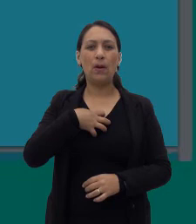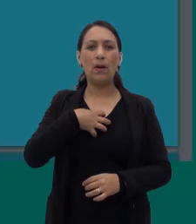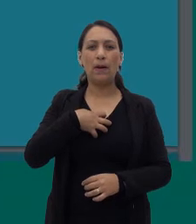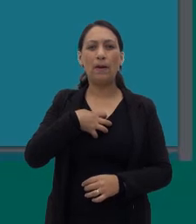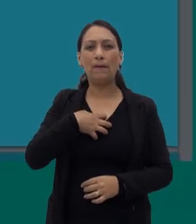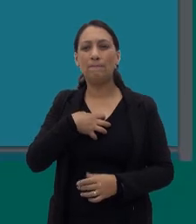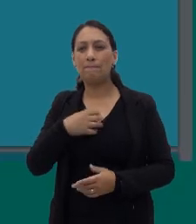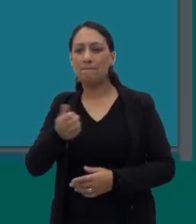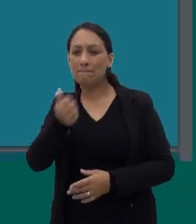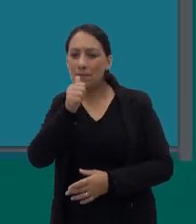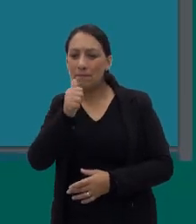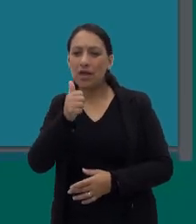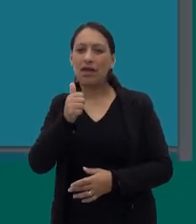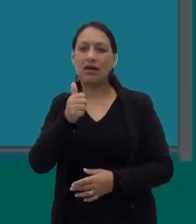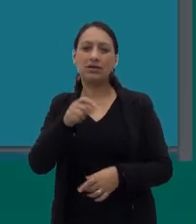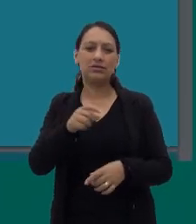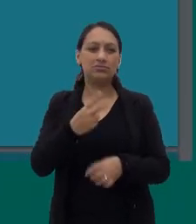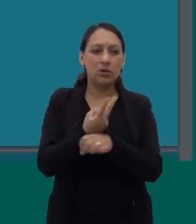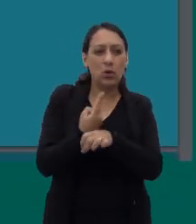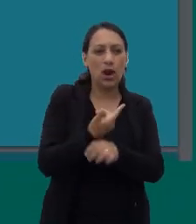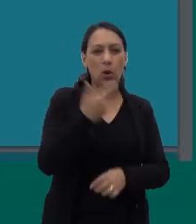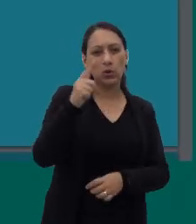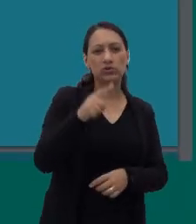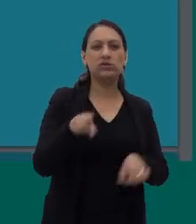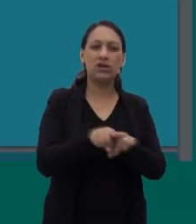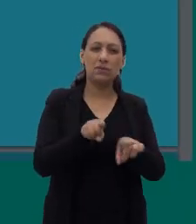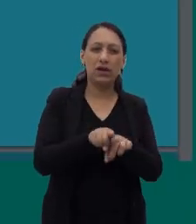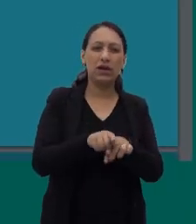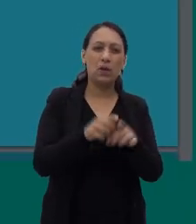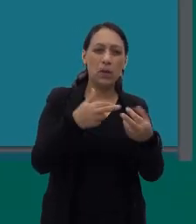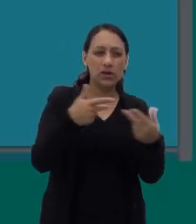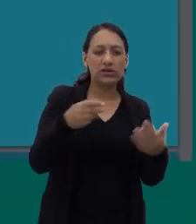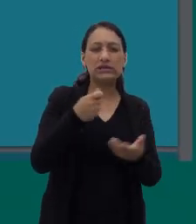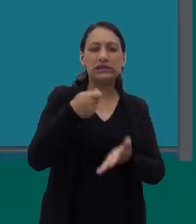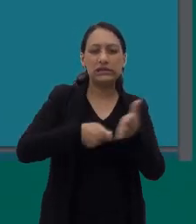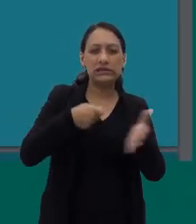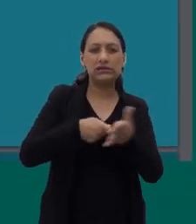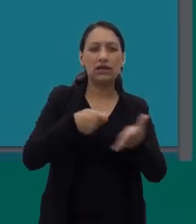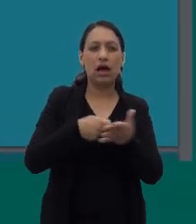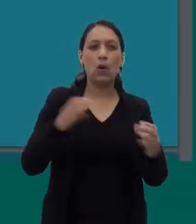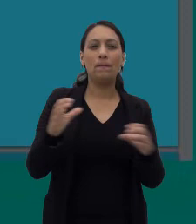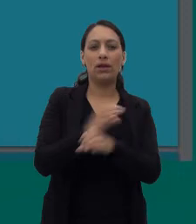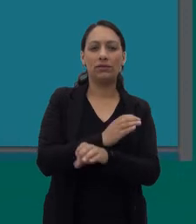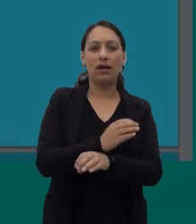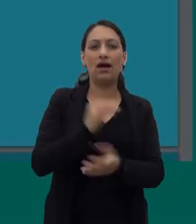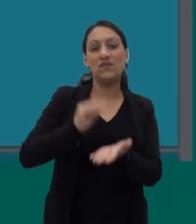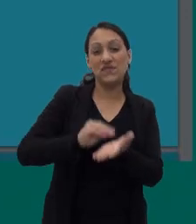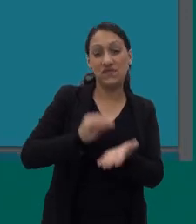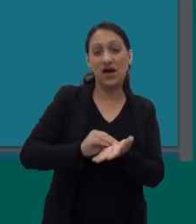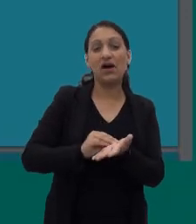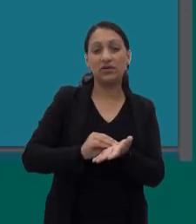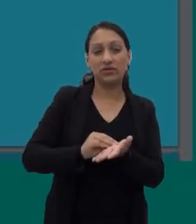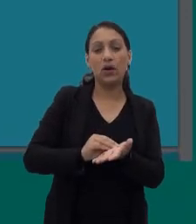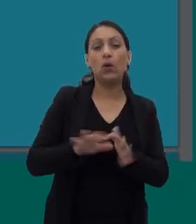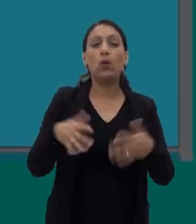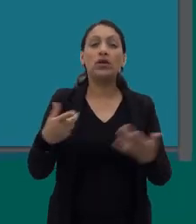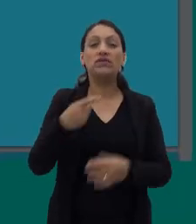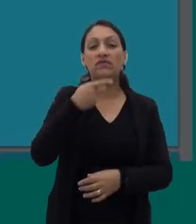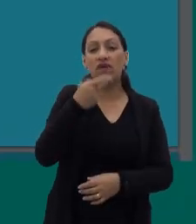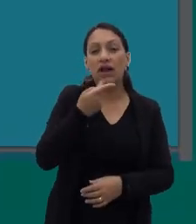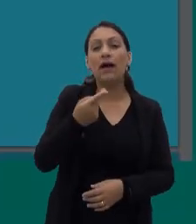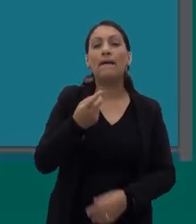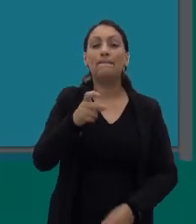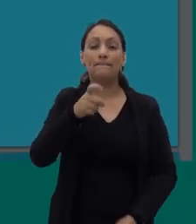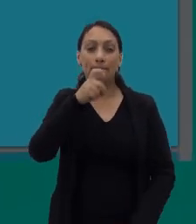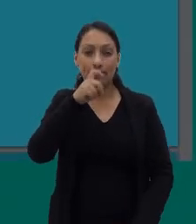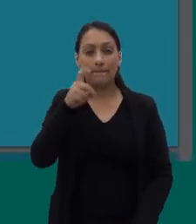desamparado, que buscava outros meios também de tentar preencher essa falta da mãe, né? Quando a gente fala em mãe e pai, a gente está falando em